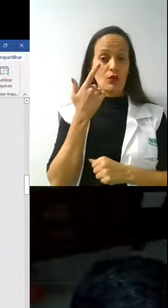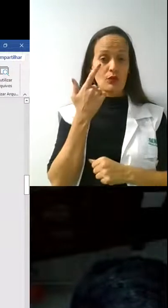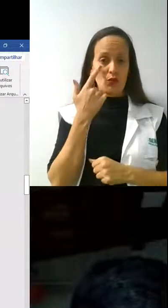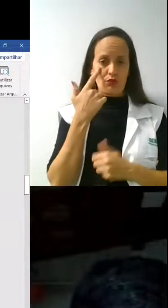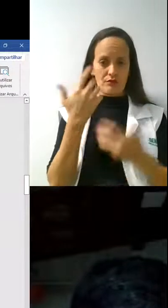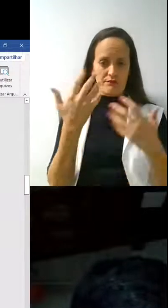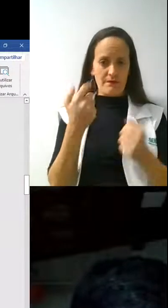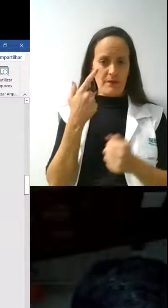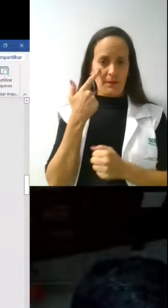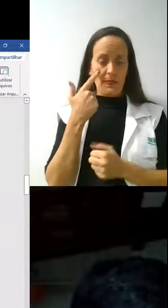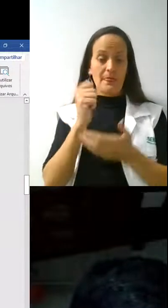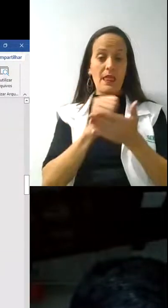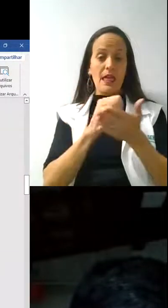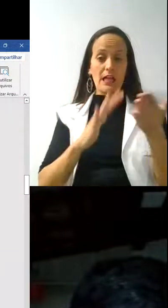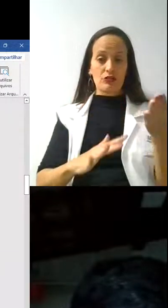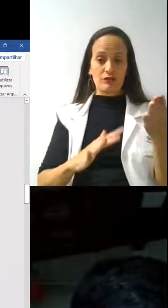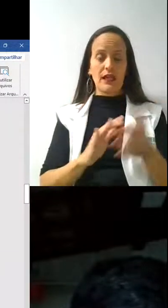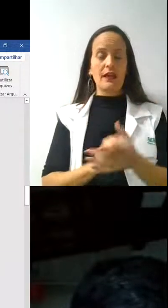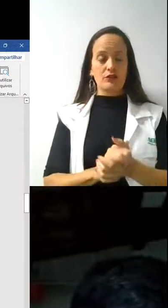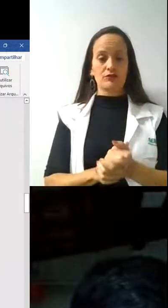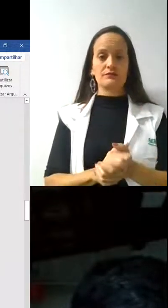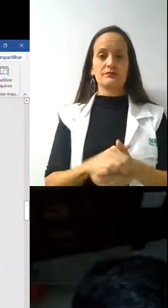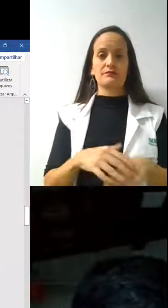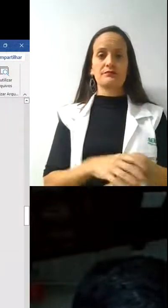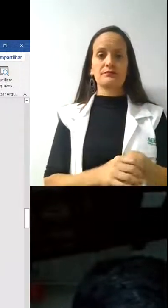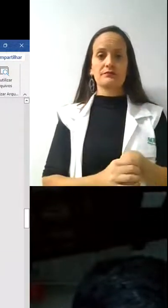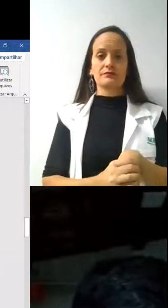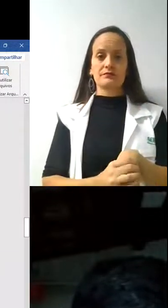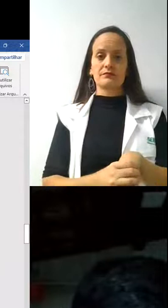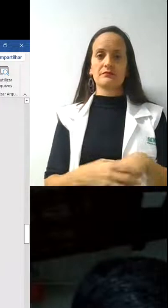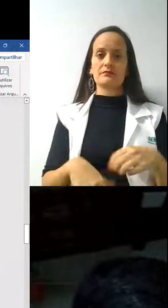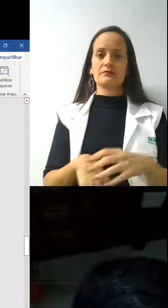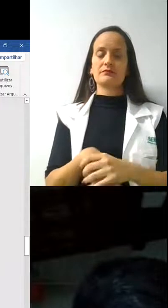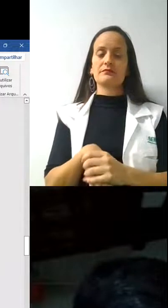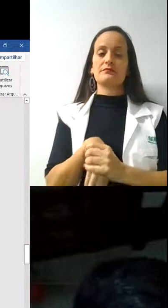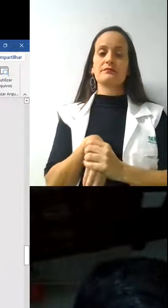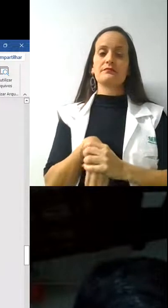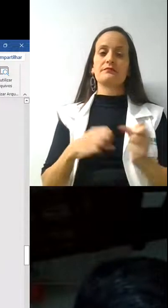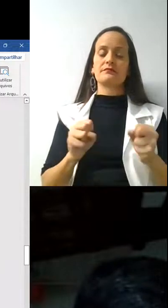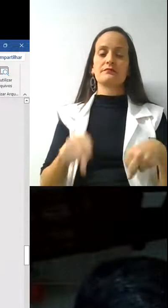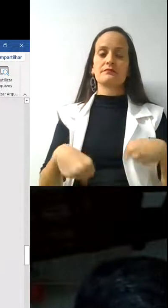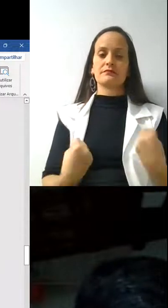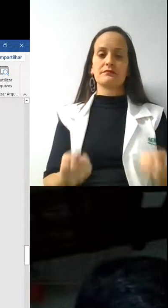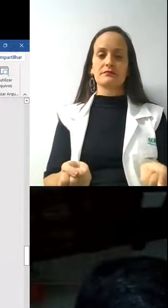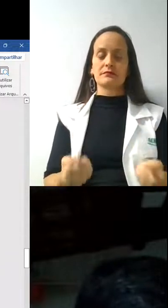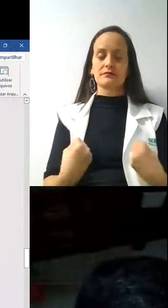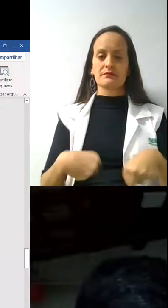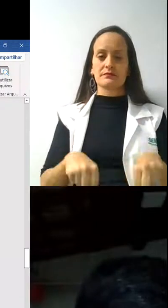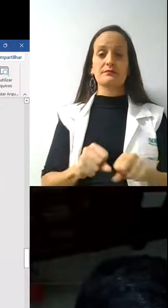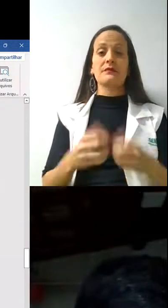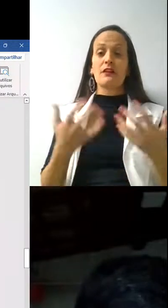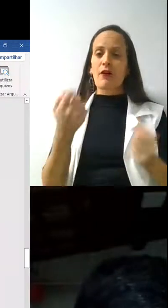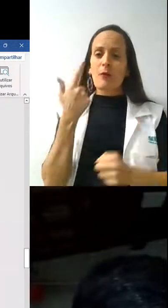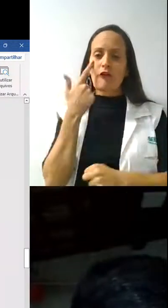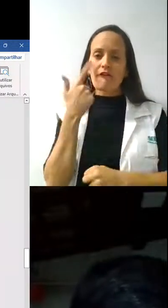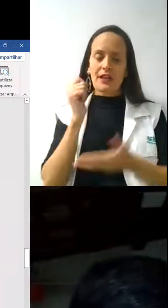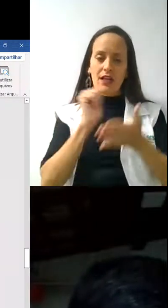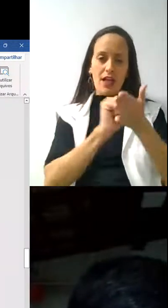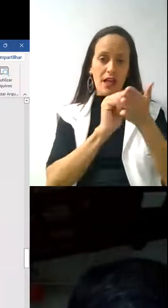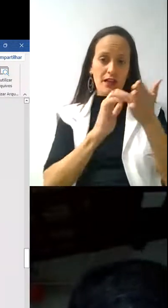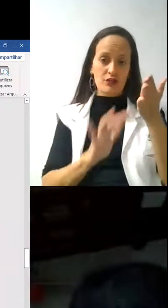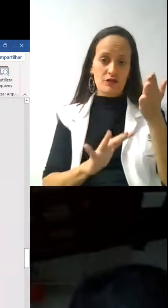mesma sequência que eu usei na web passada, né? Então, para o desafio 3, né, se você não sabe nem começar ele, né, a parte